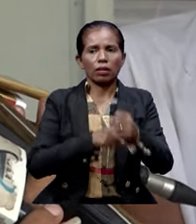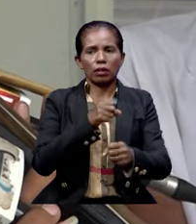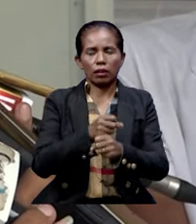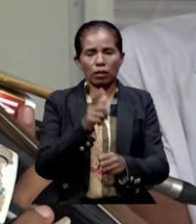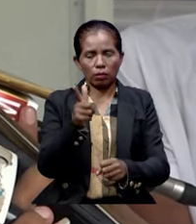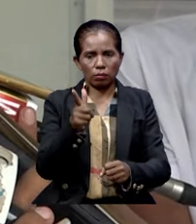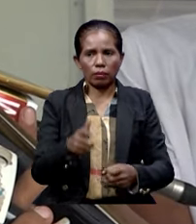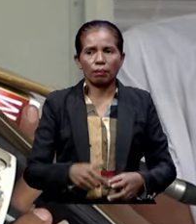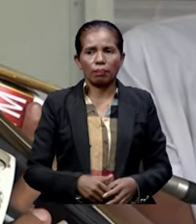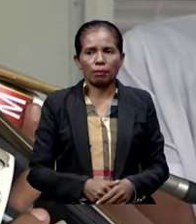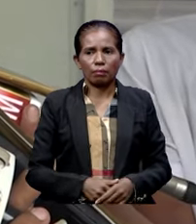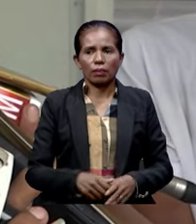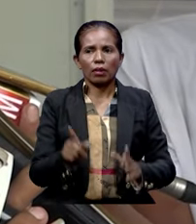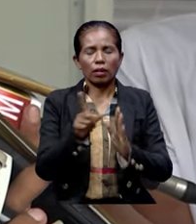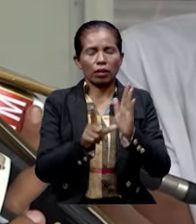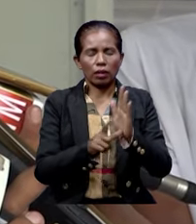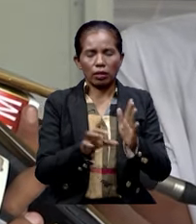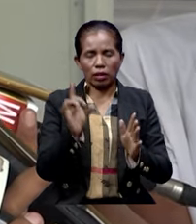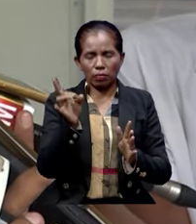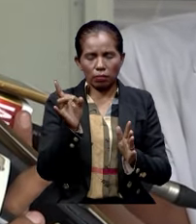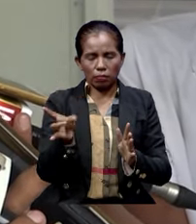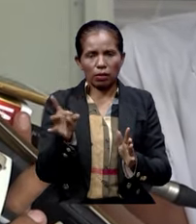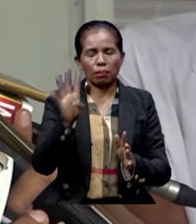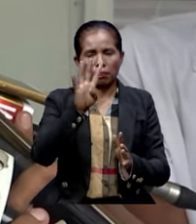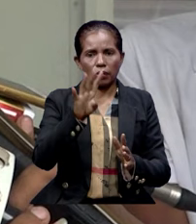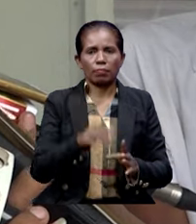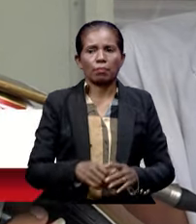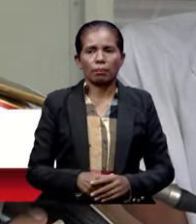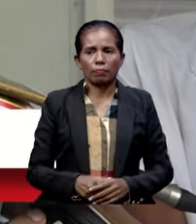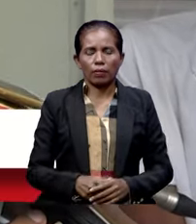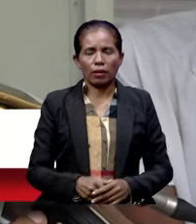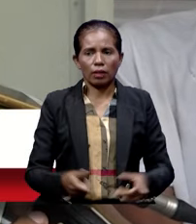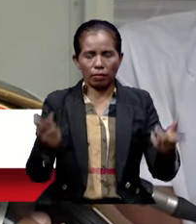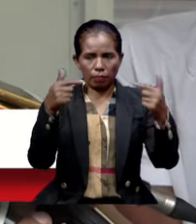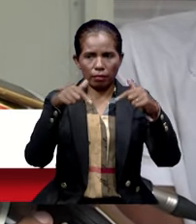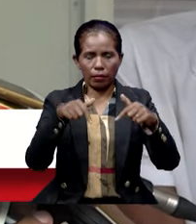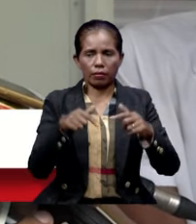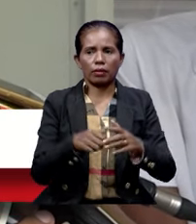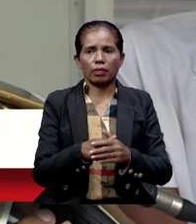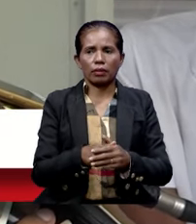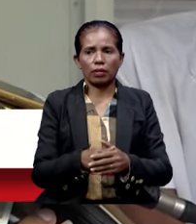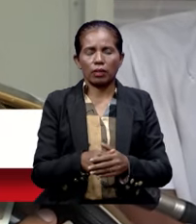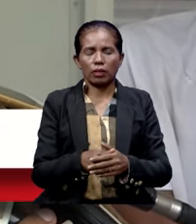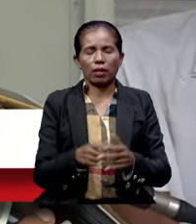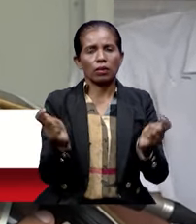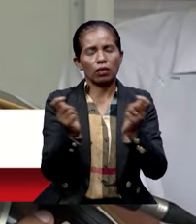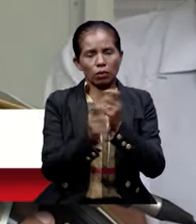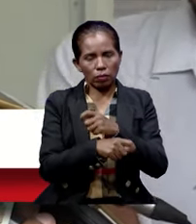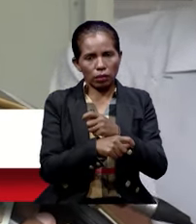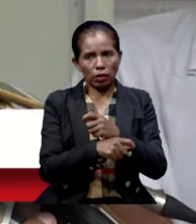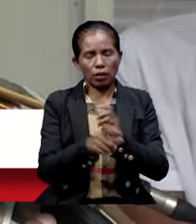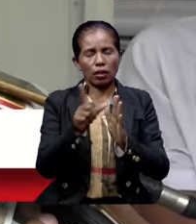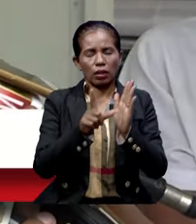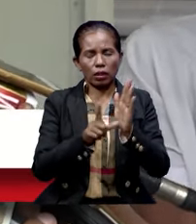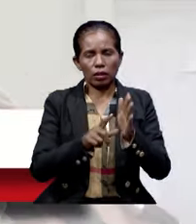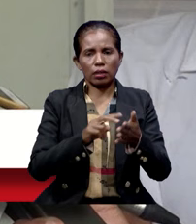Ronulona. Decreto lei 84, nem mais substitui decreto lei número 3,